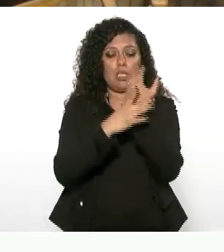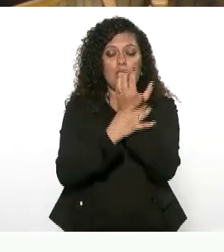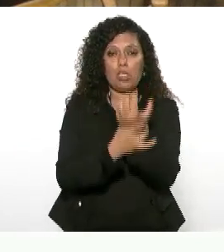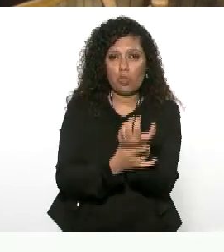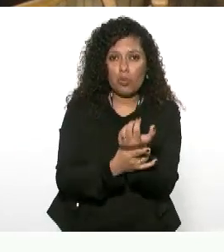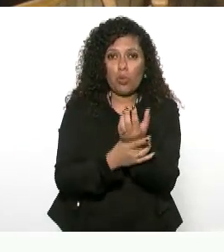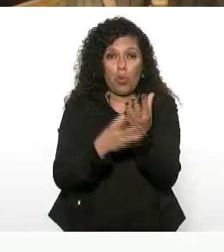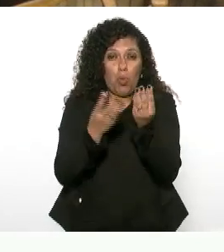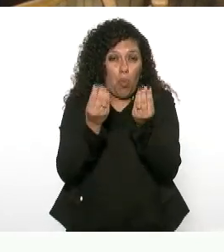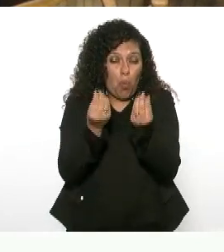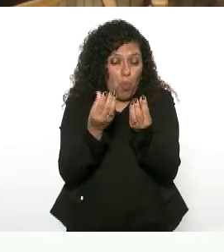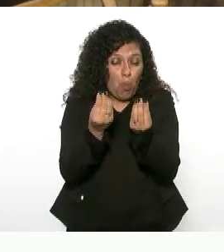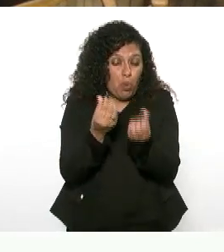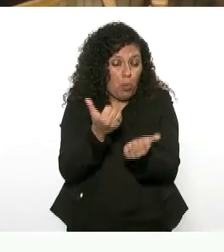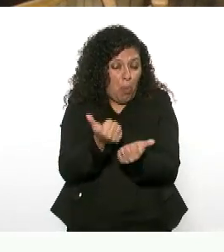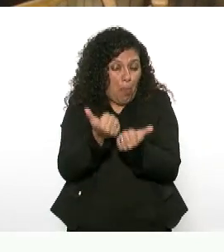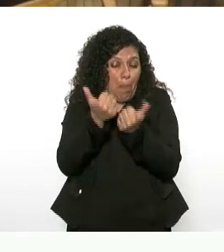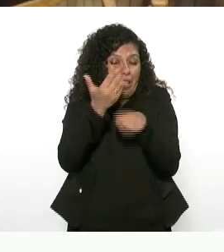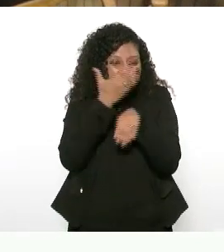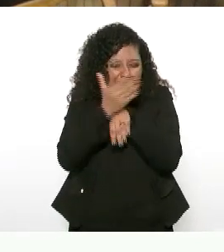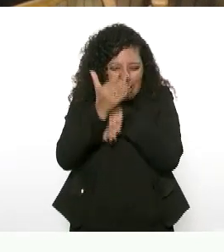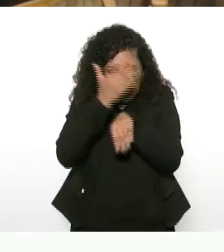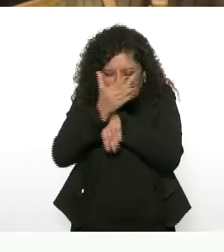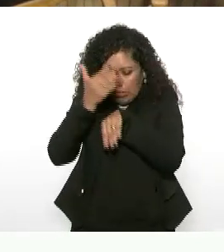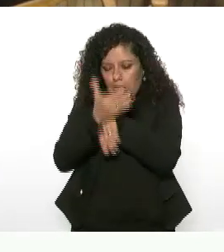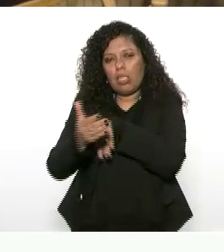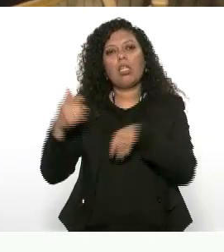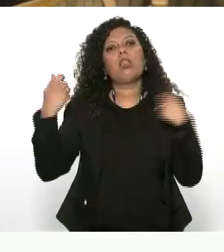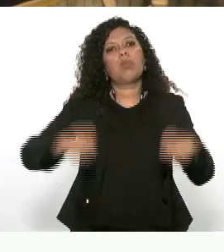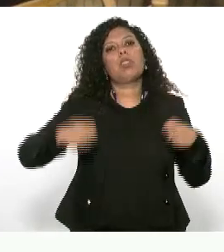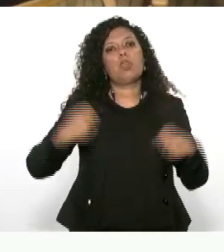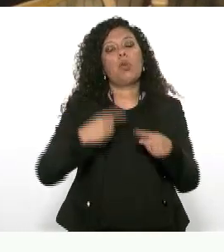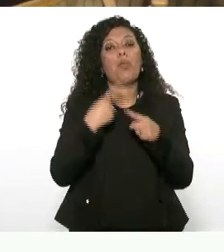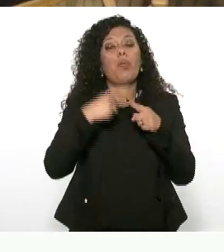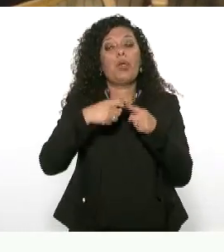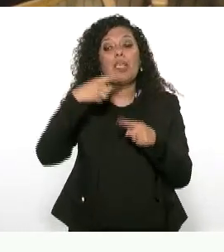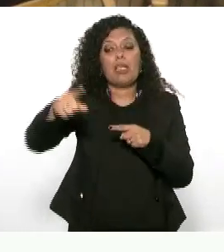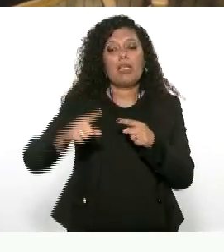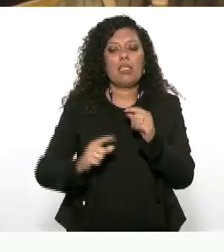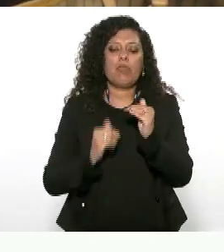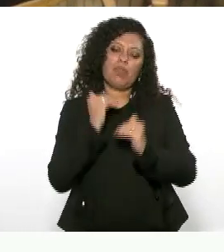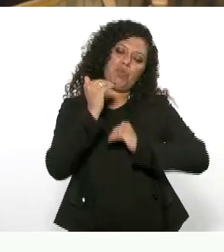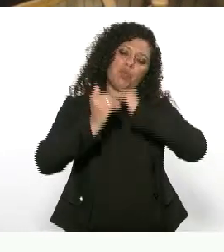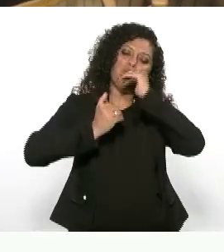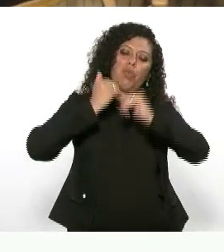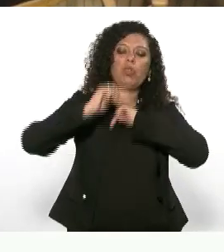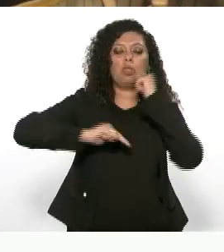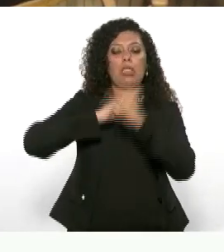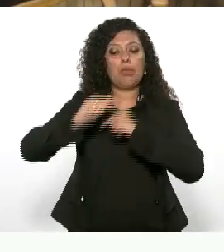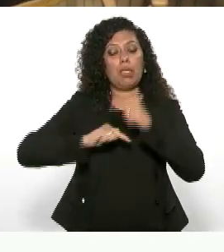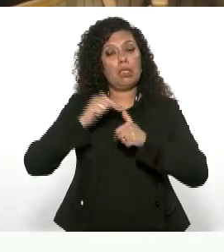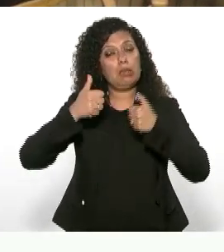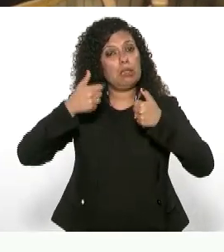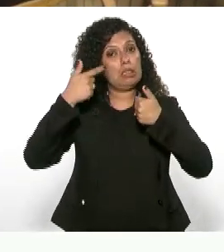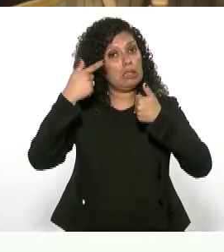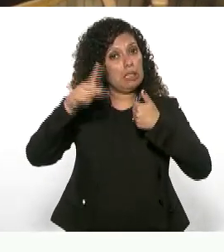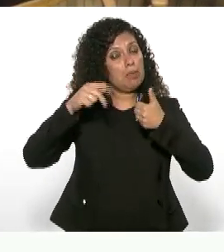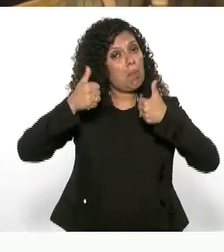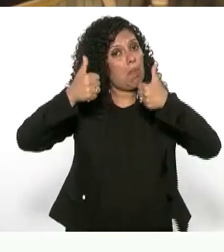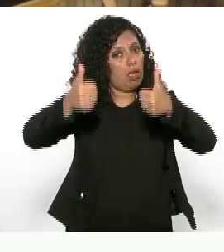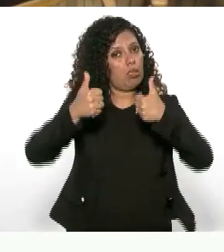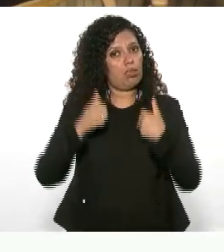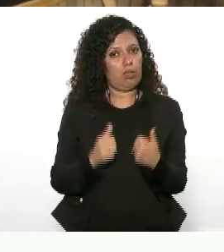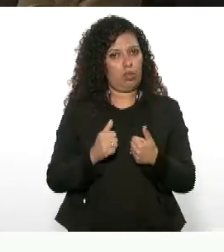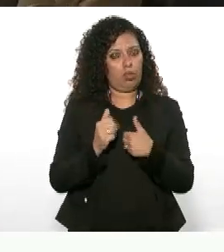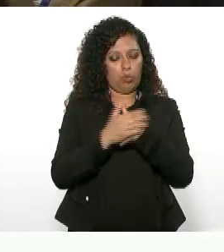seja muito bem treinado e capacitado, para que ele possa desenvolver as suas atividades de uma forma exitosa.